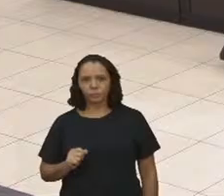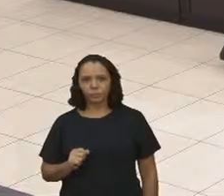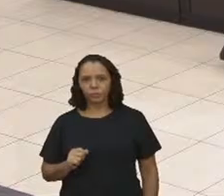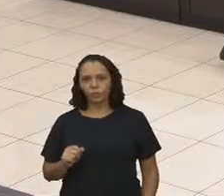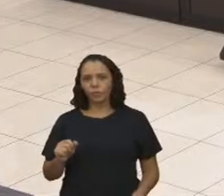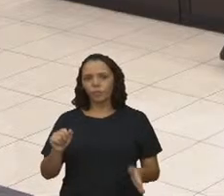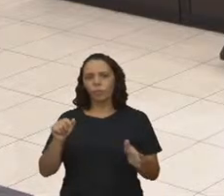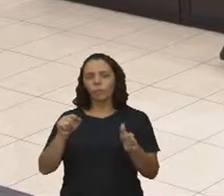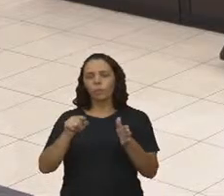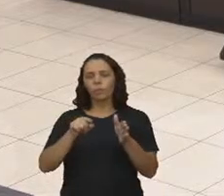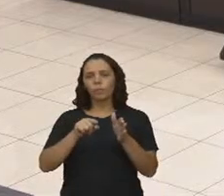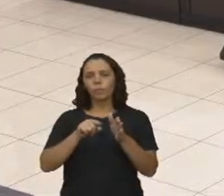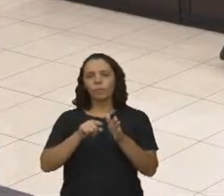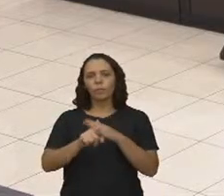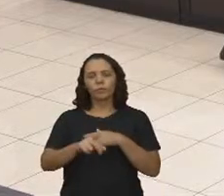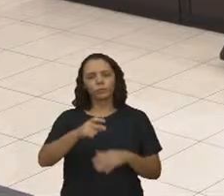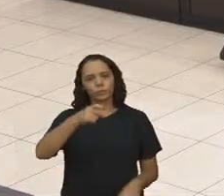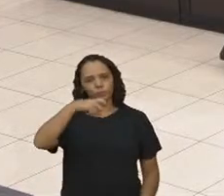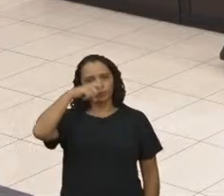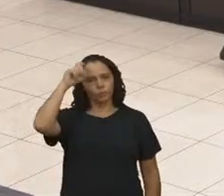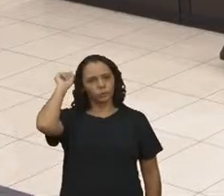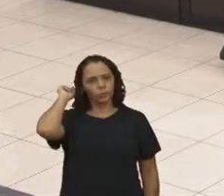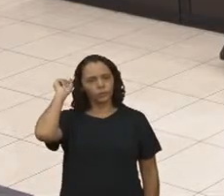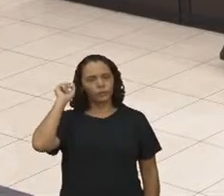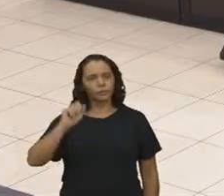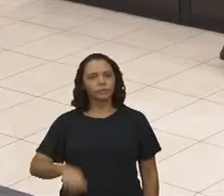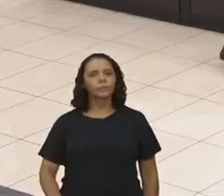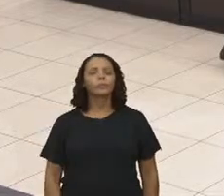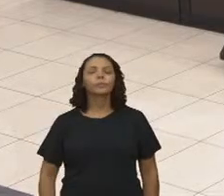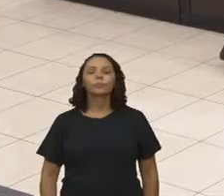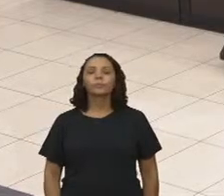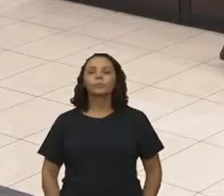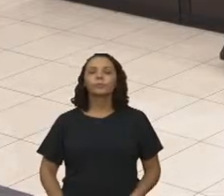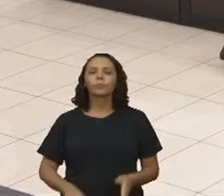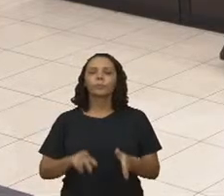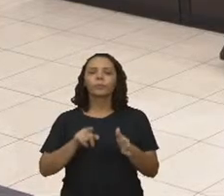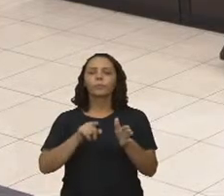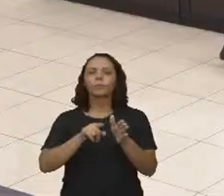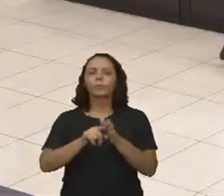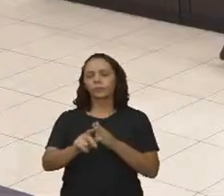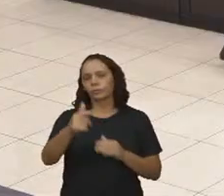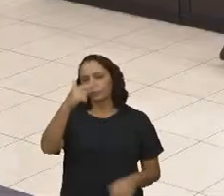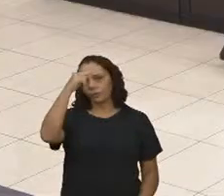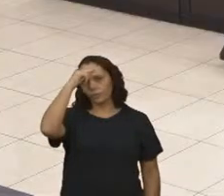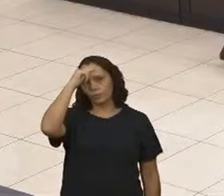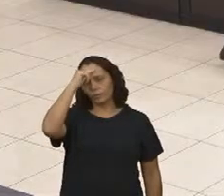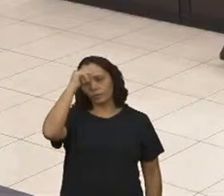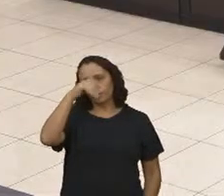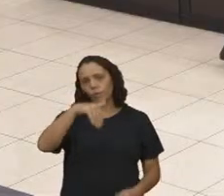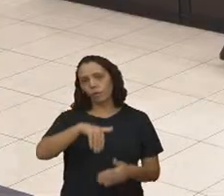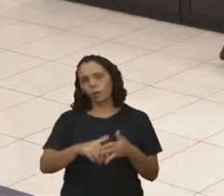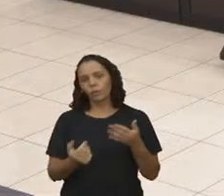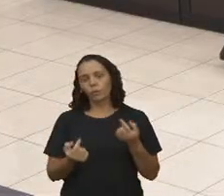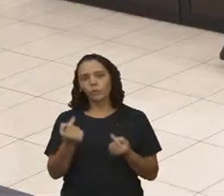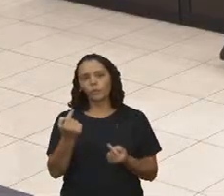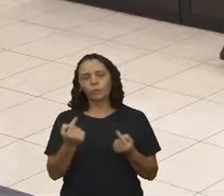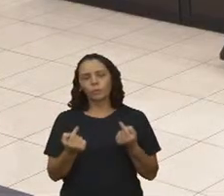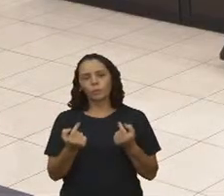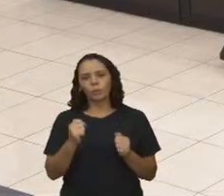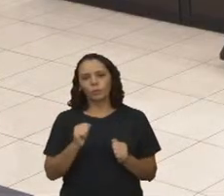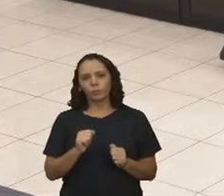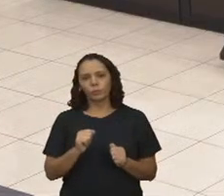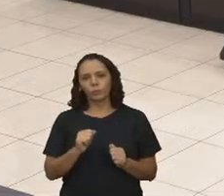vota o vereador Joex Almeida. Como vota o vereador Luiz Flavinho. Como vota o vereador